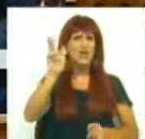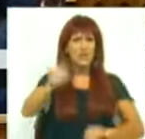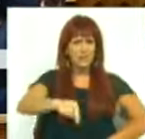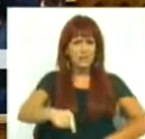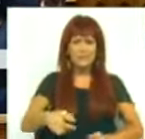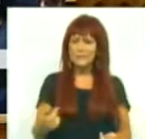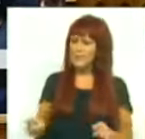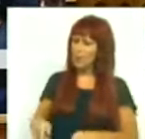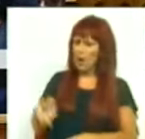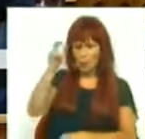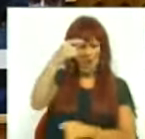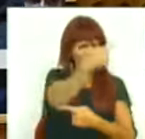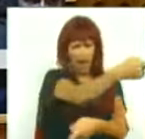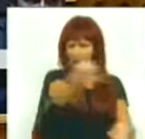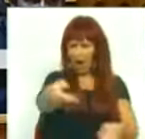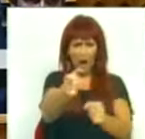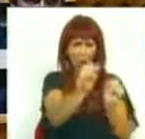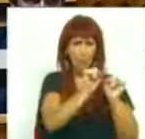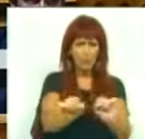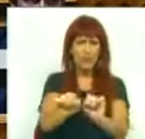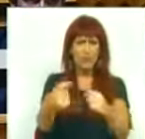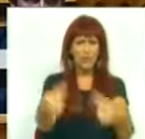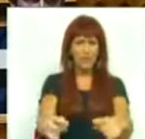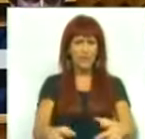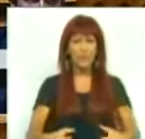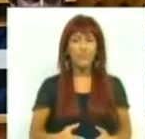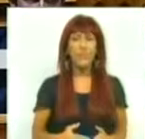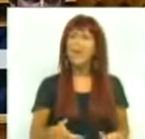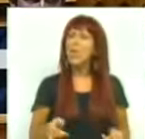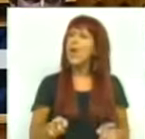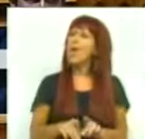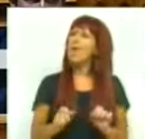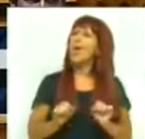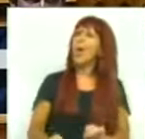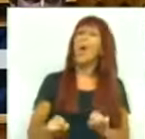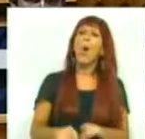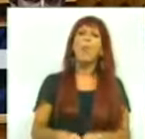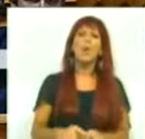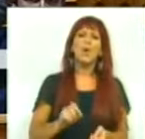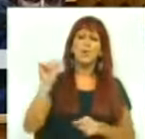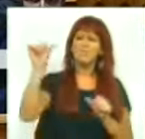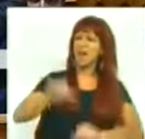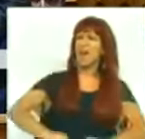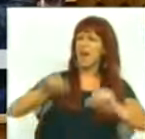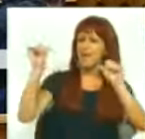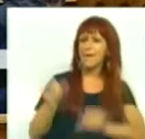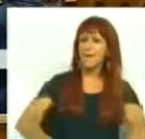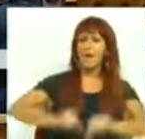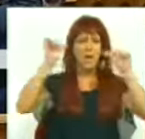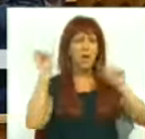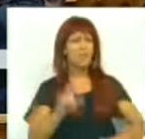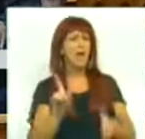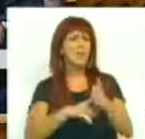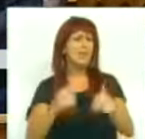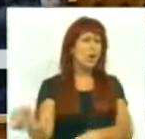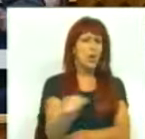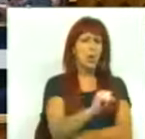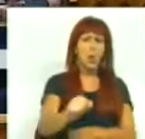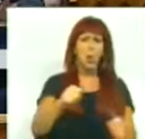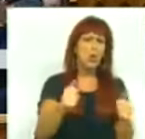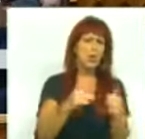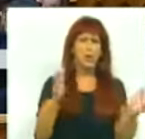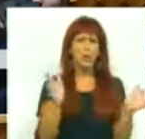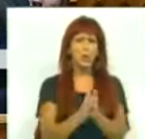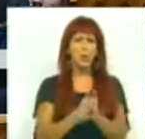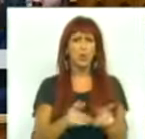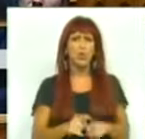é preciso que haja coragem na oposição. Não para ser uma oposição de bota abaixo, de estar sempre contra tudo e